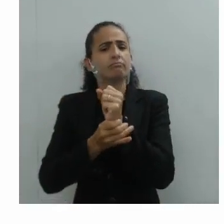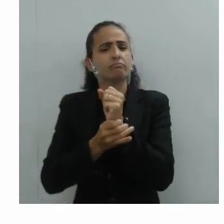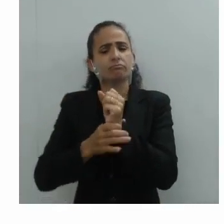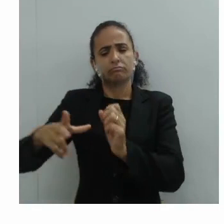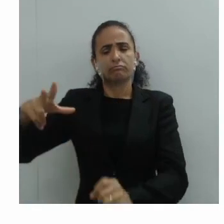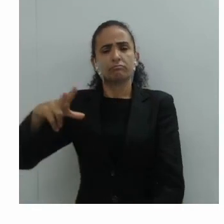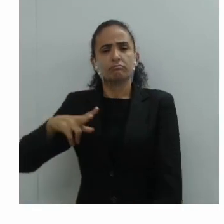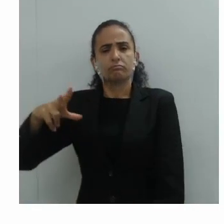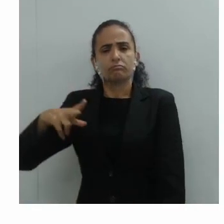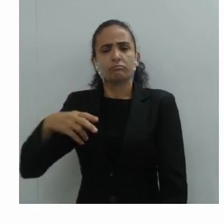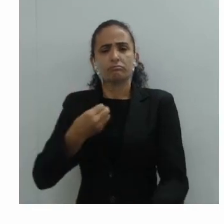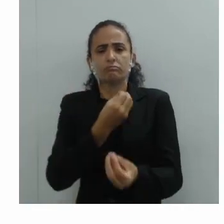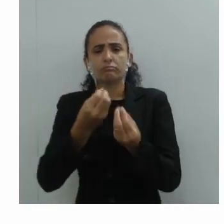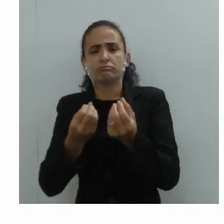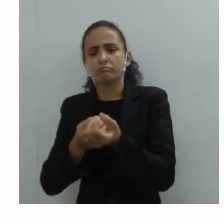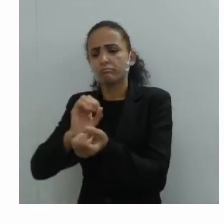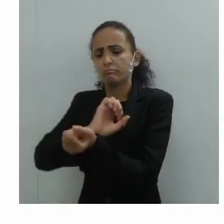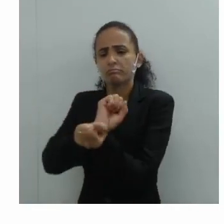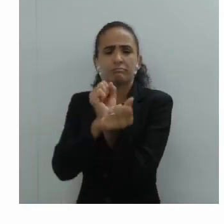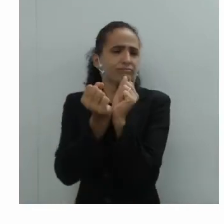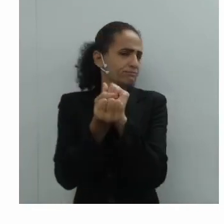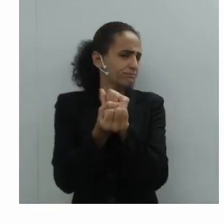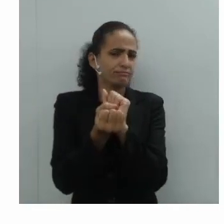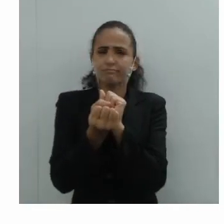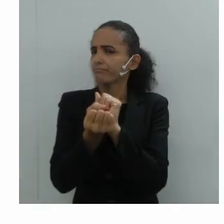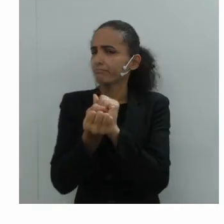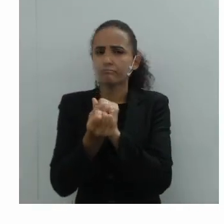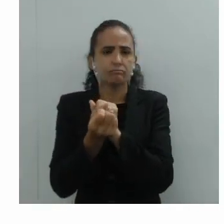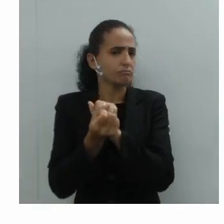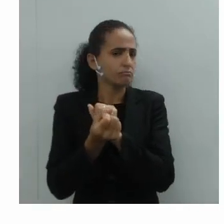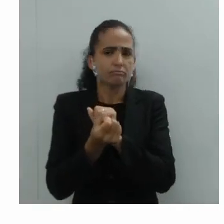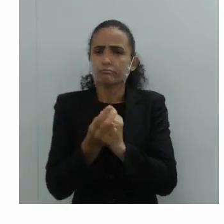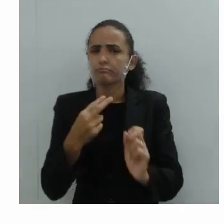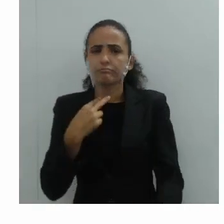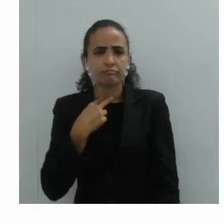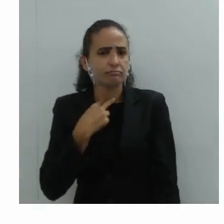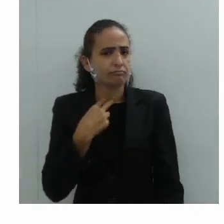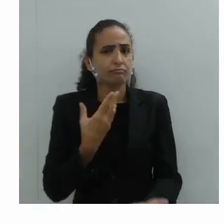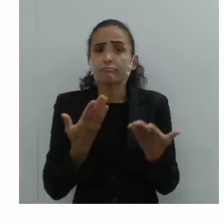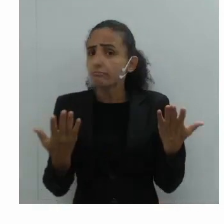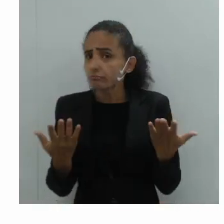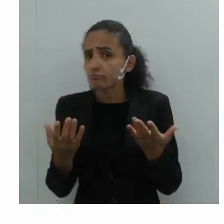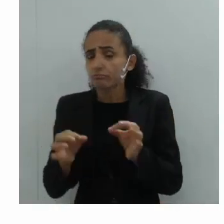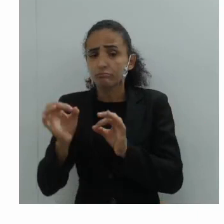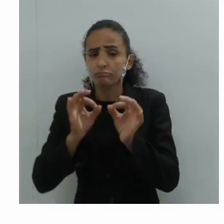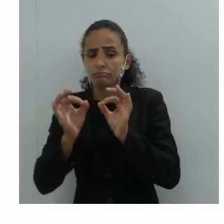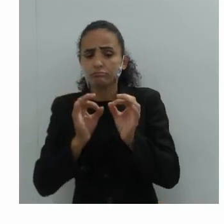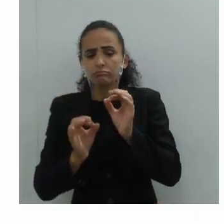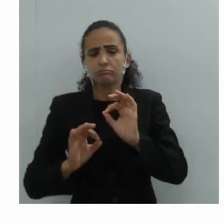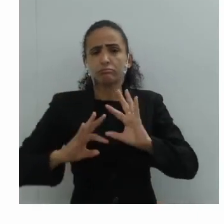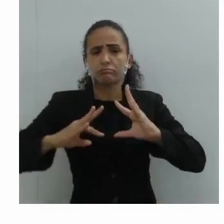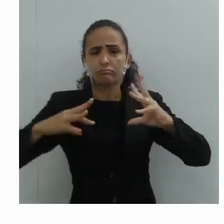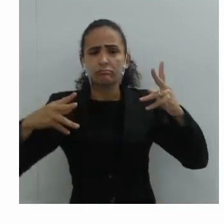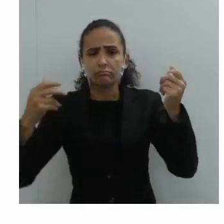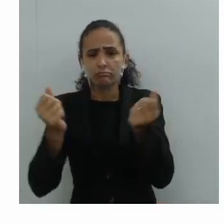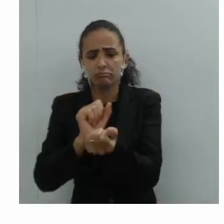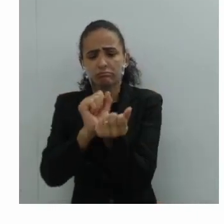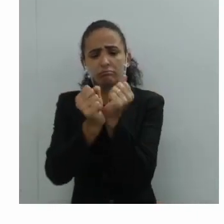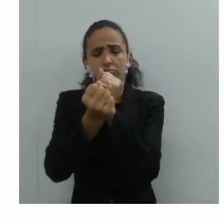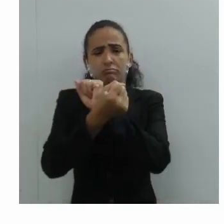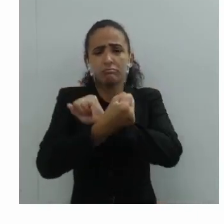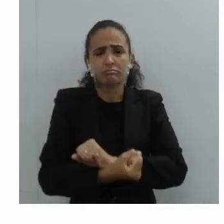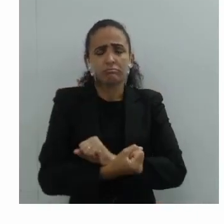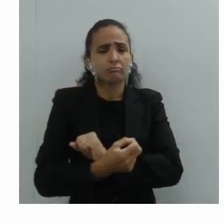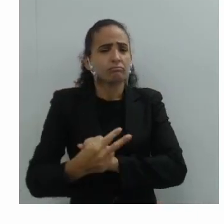será mantido em escravidão ou servidão. A escravidão e o tráfico de escravos